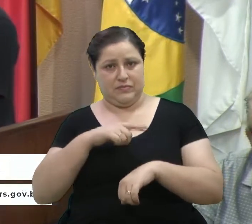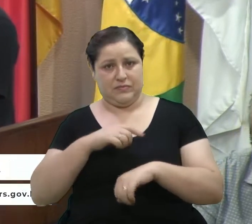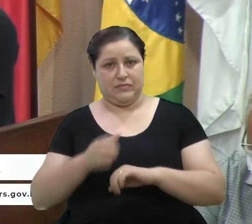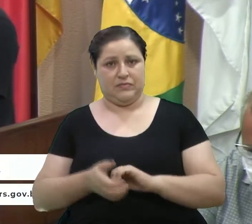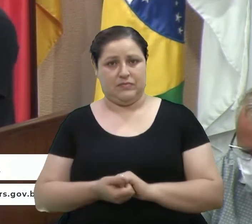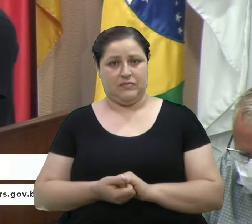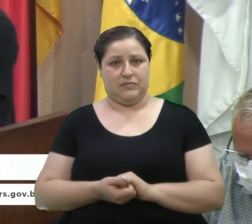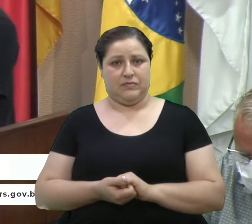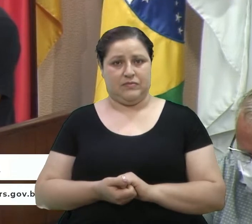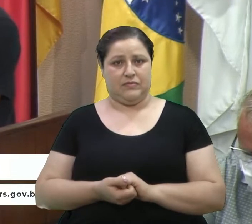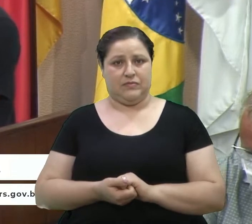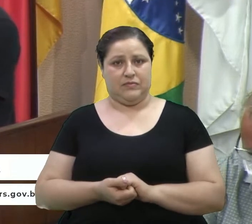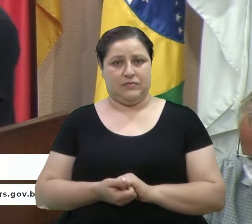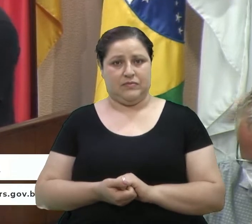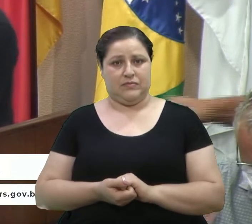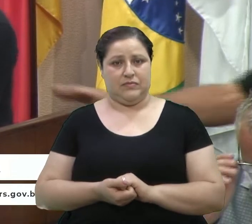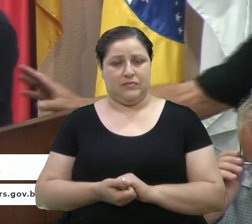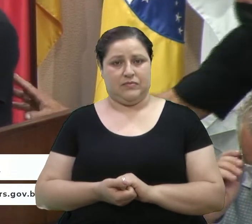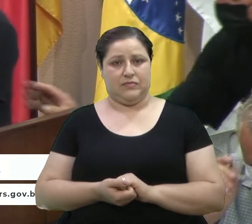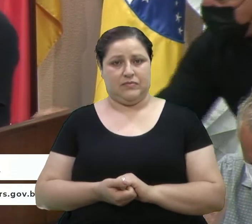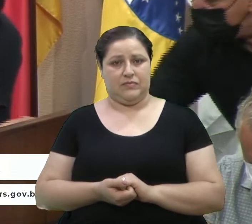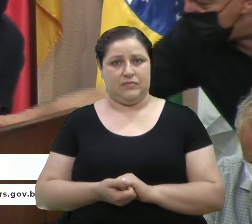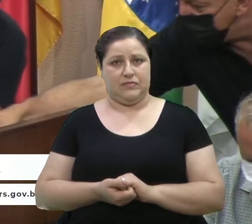vereador. Na sequência.